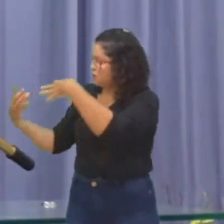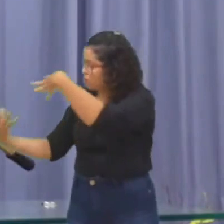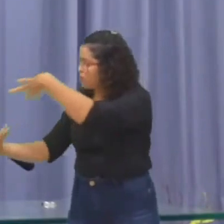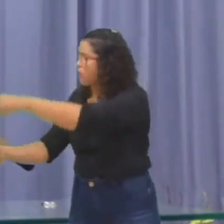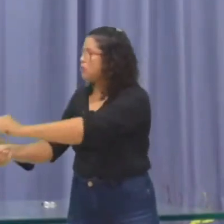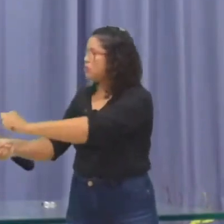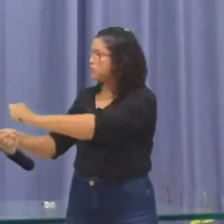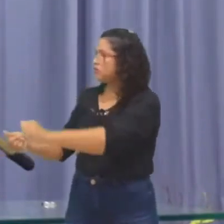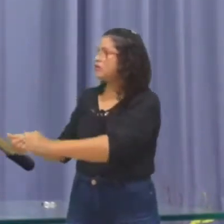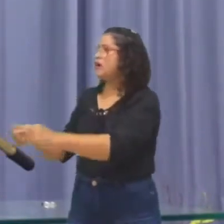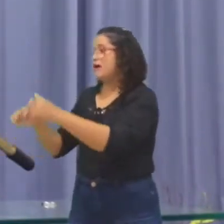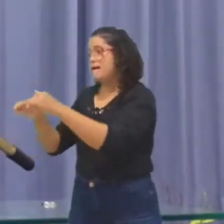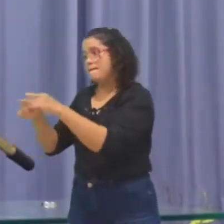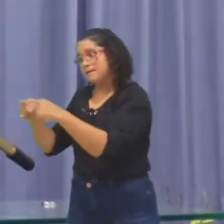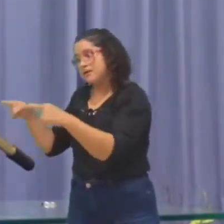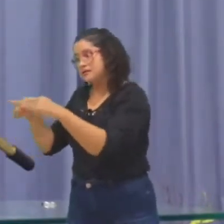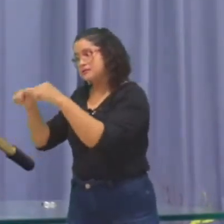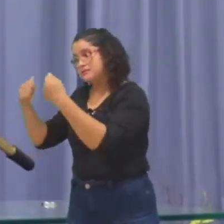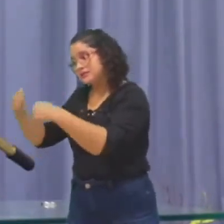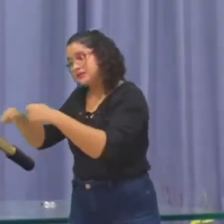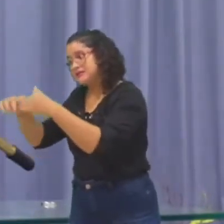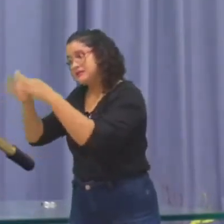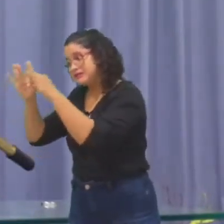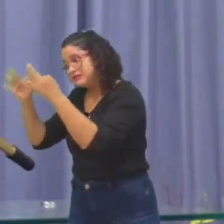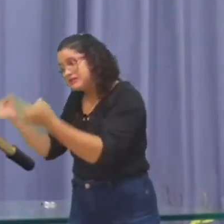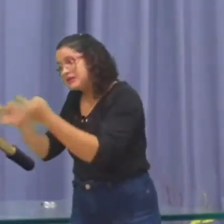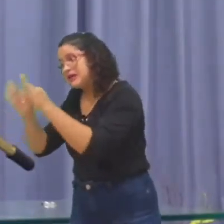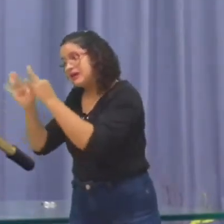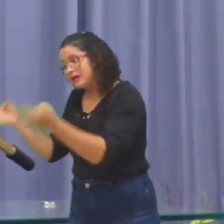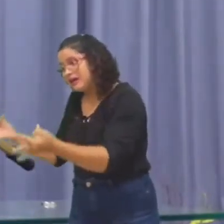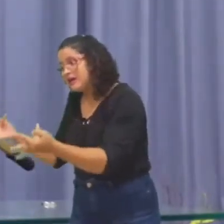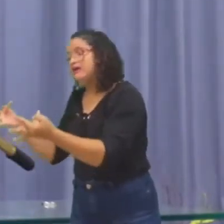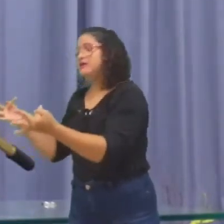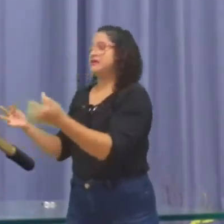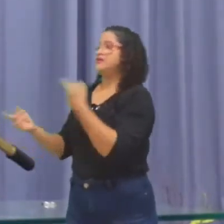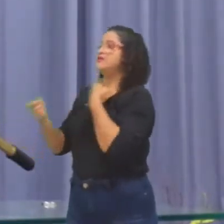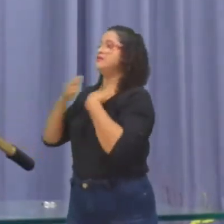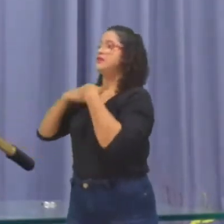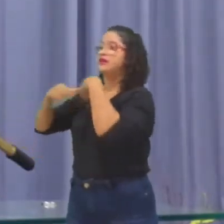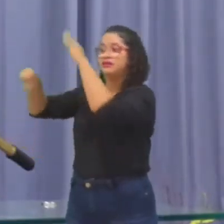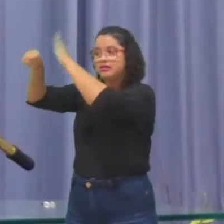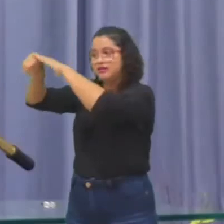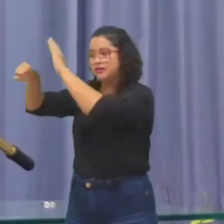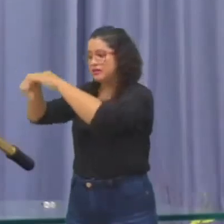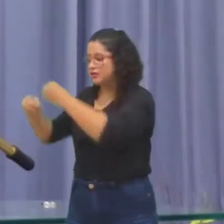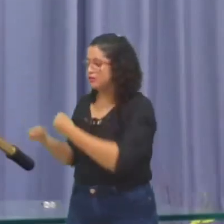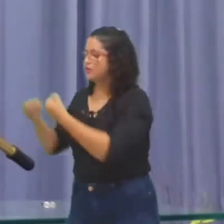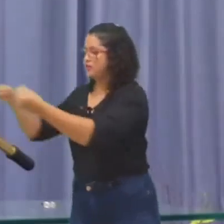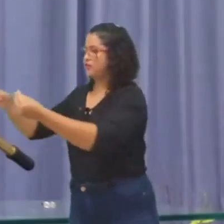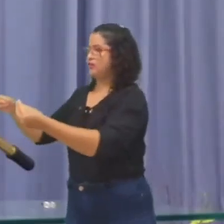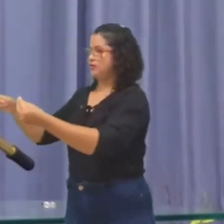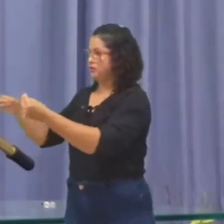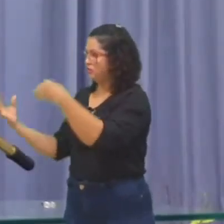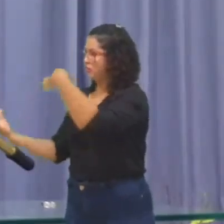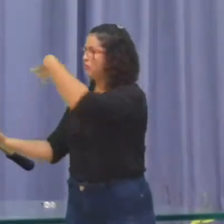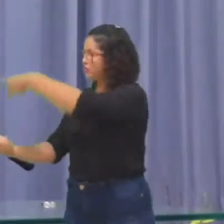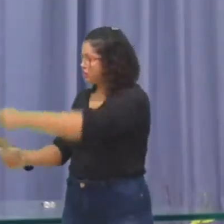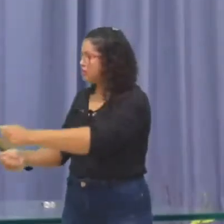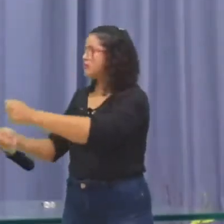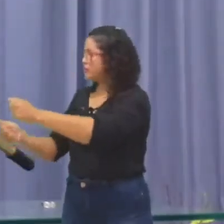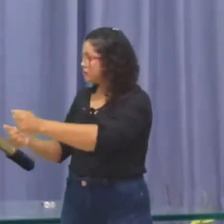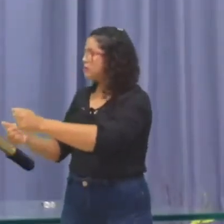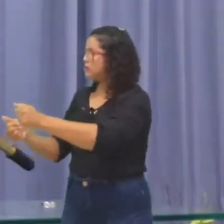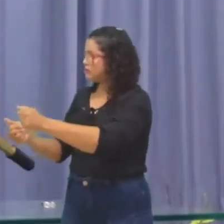nos humilharmos perante Ele, se Ele se agradar de nós, Ele vai nos entregar esta terra em nossas mãos, Ele